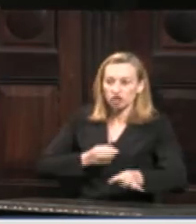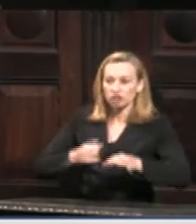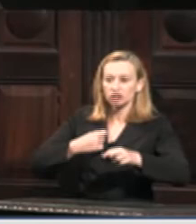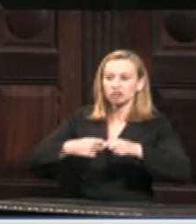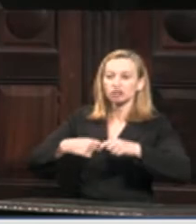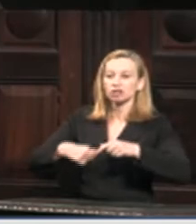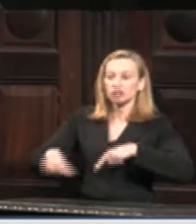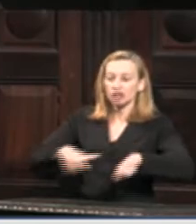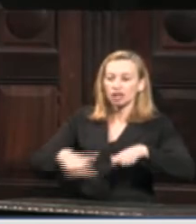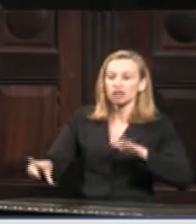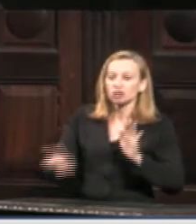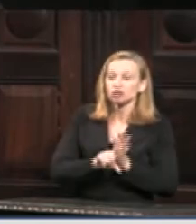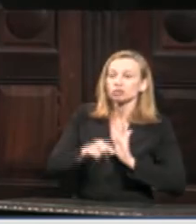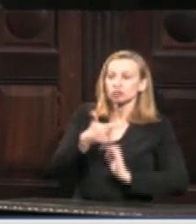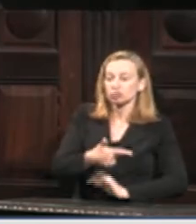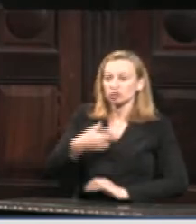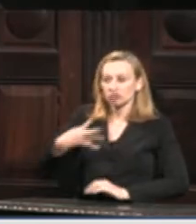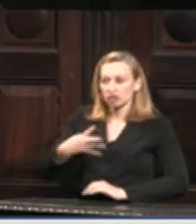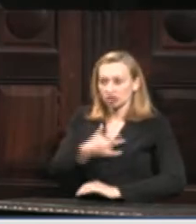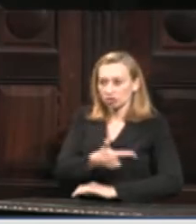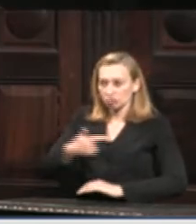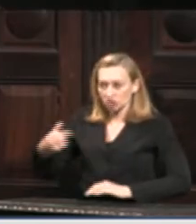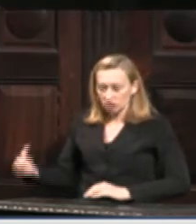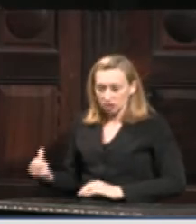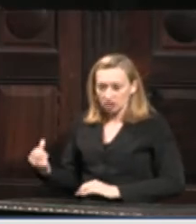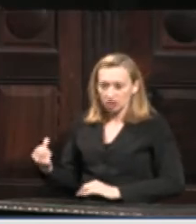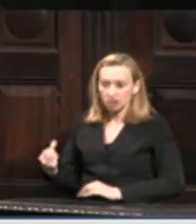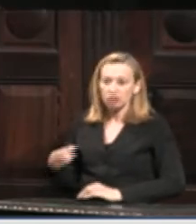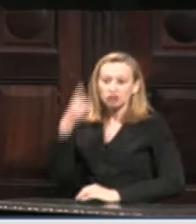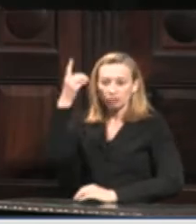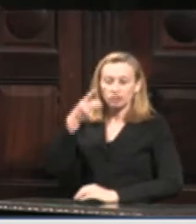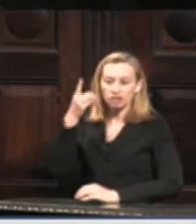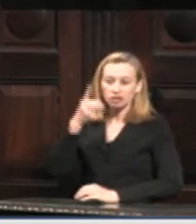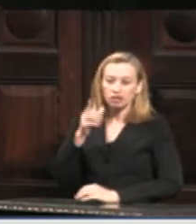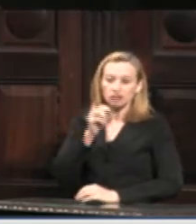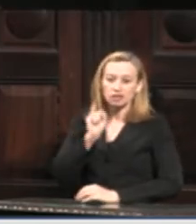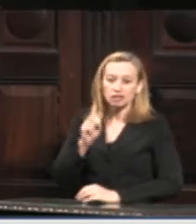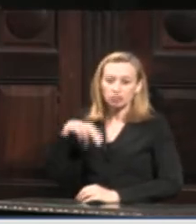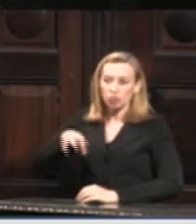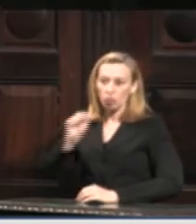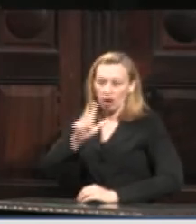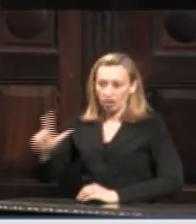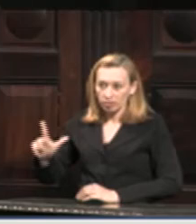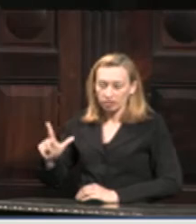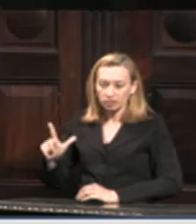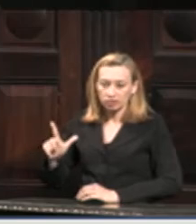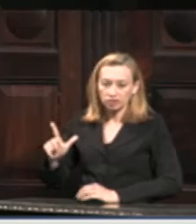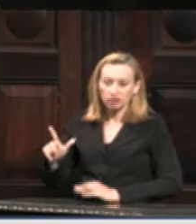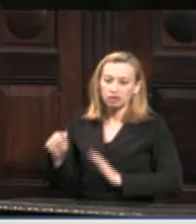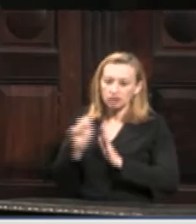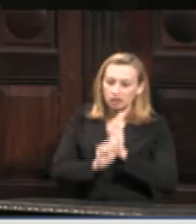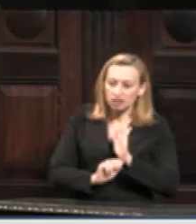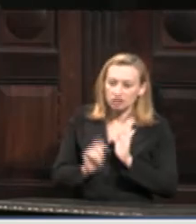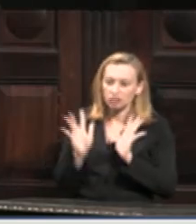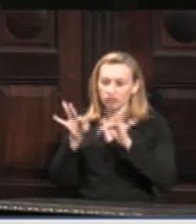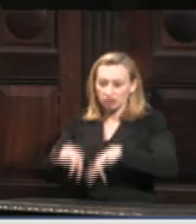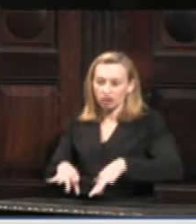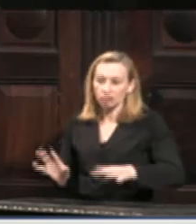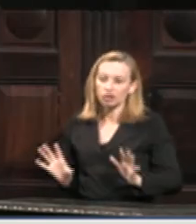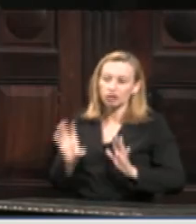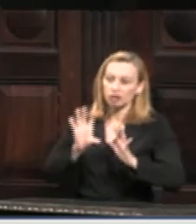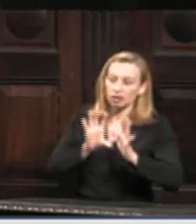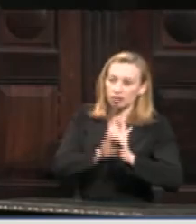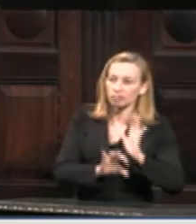número 1714 de 2016, de autoria do deputado Samuel Malafaia, redação final, assim